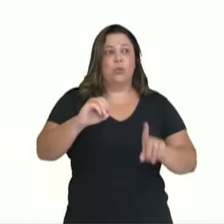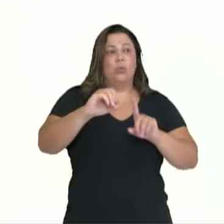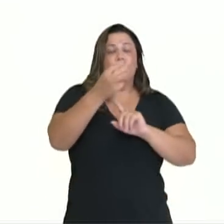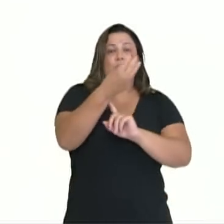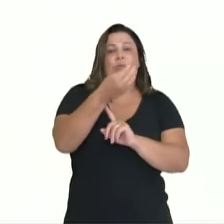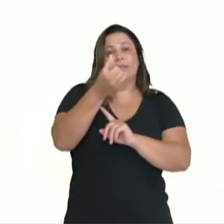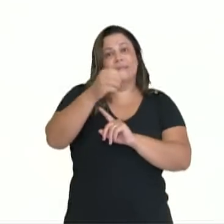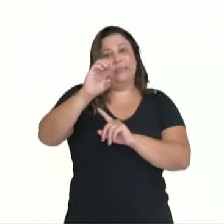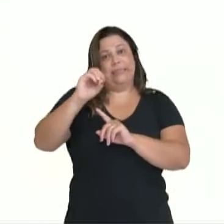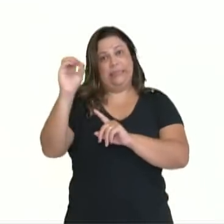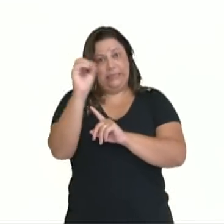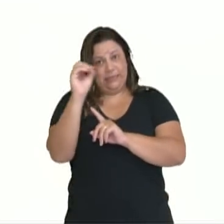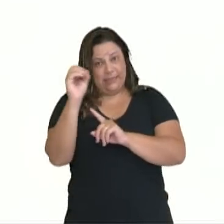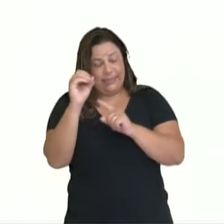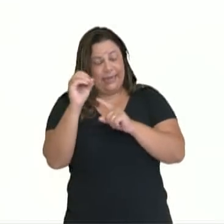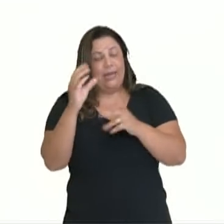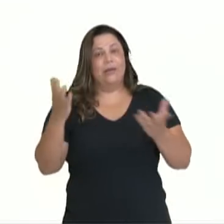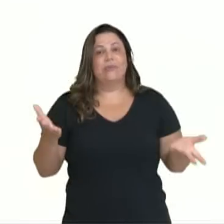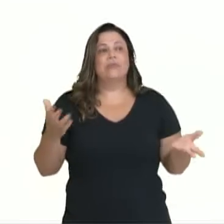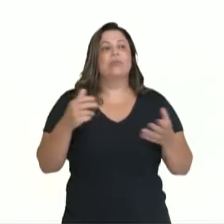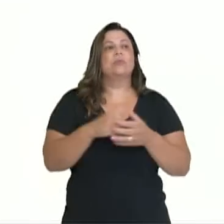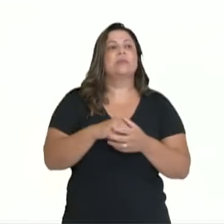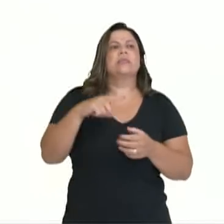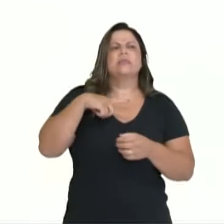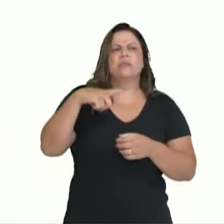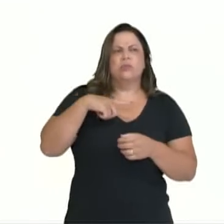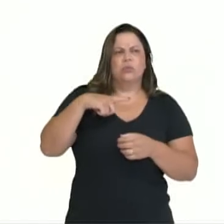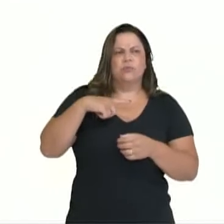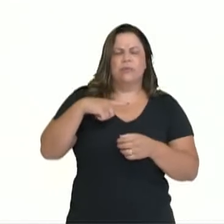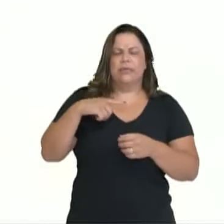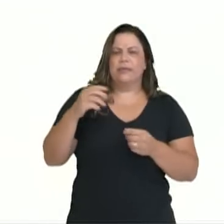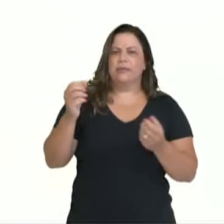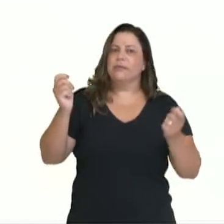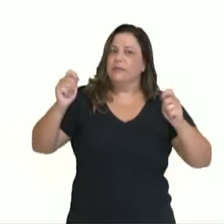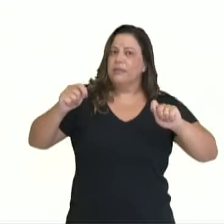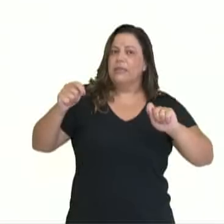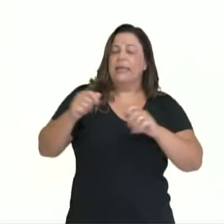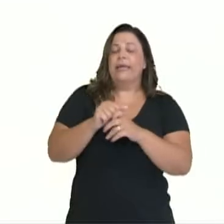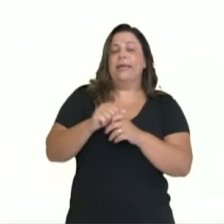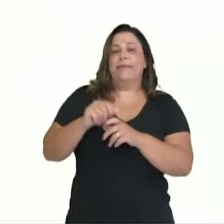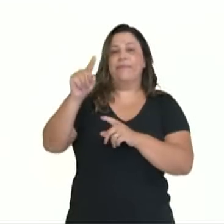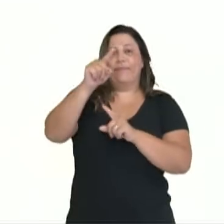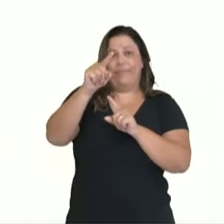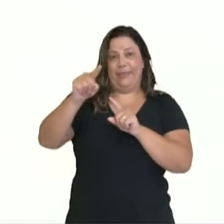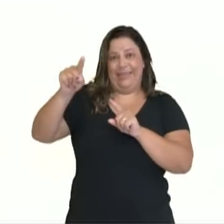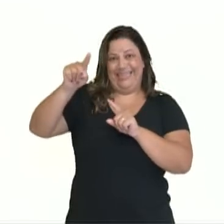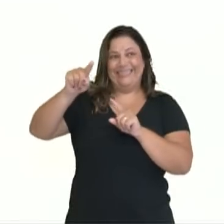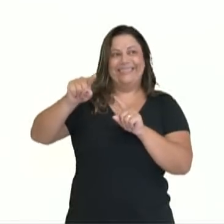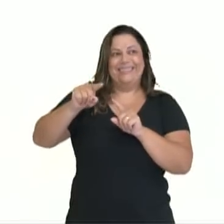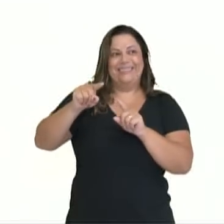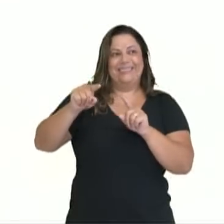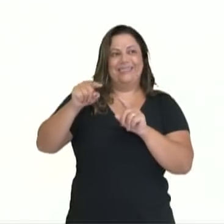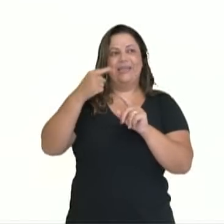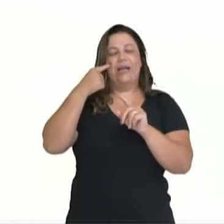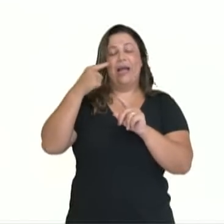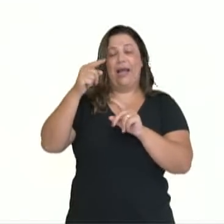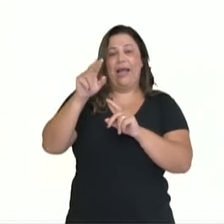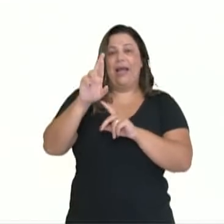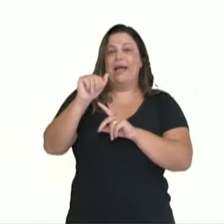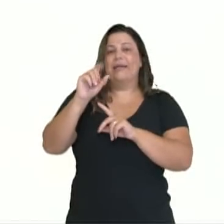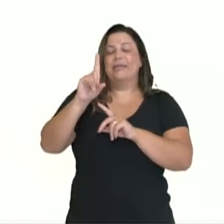substituir na expressão por graus. Se eu tiver um arco que mede em radianos, eu vou substituir